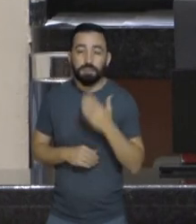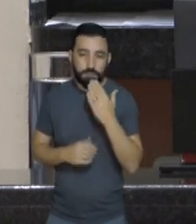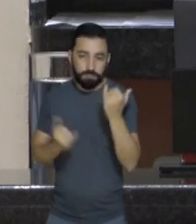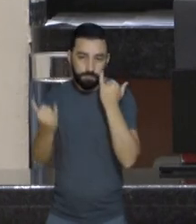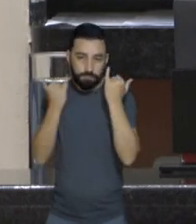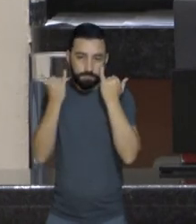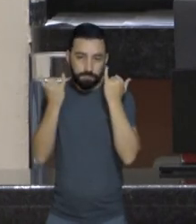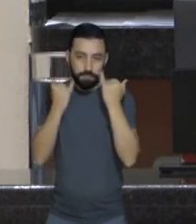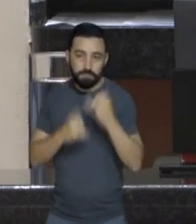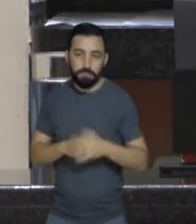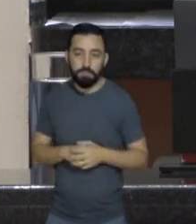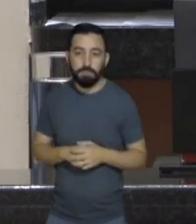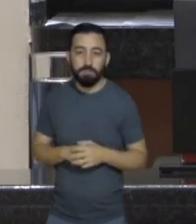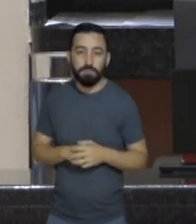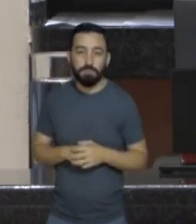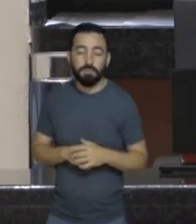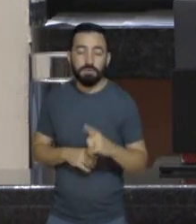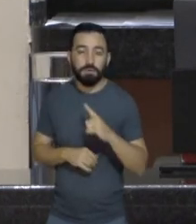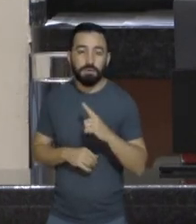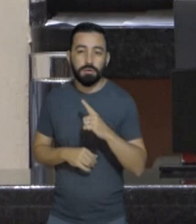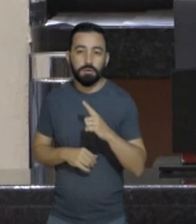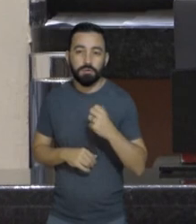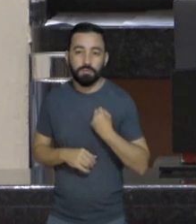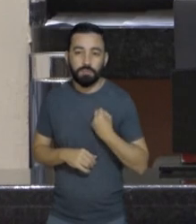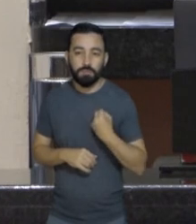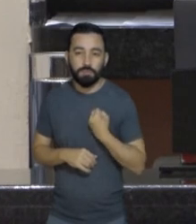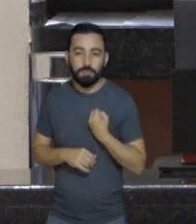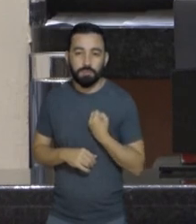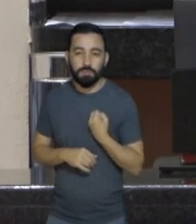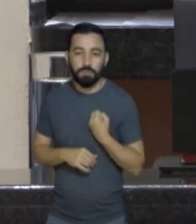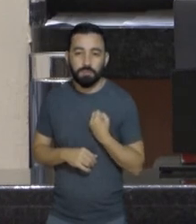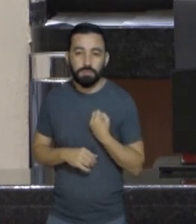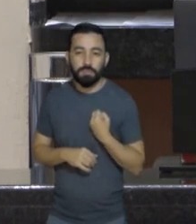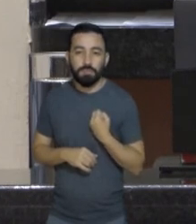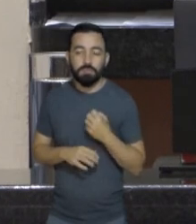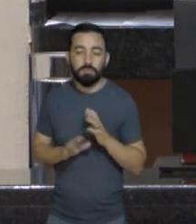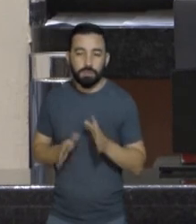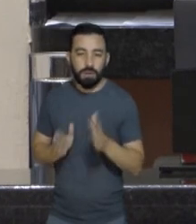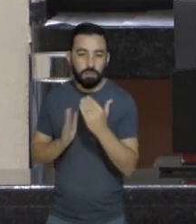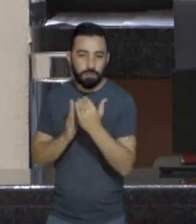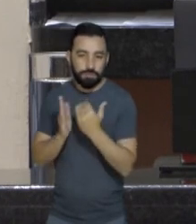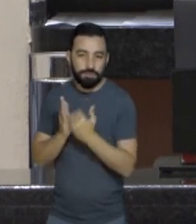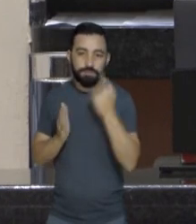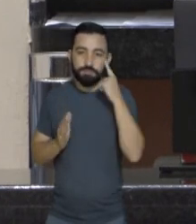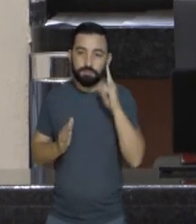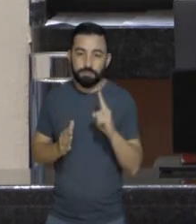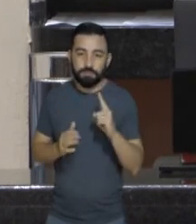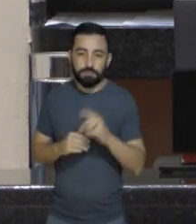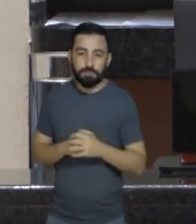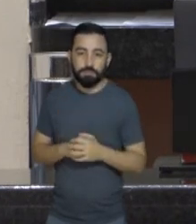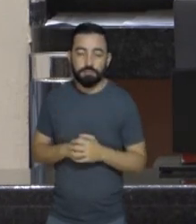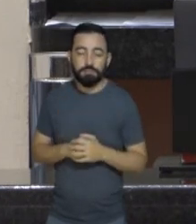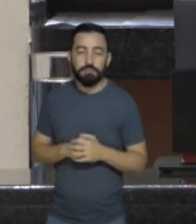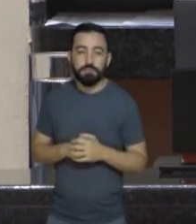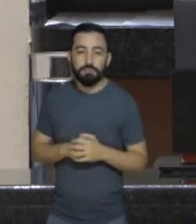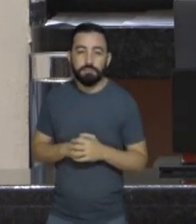informação, que está elencado na ordem do dia, que tem